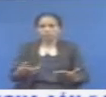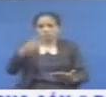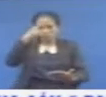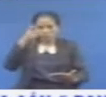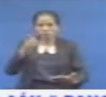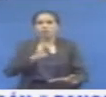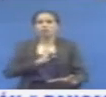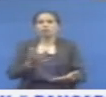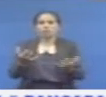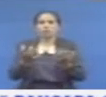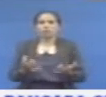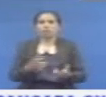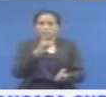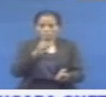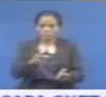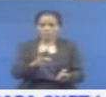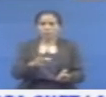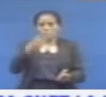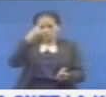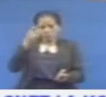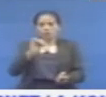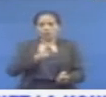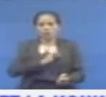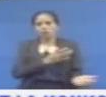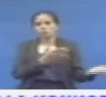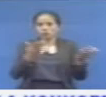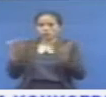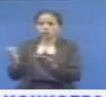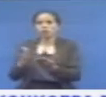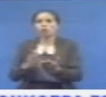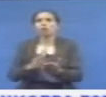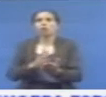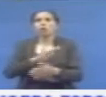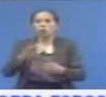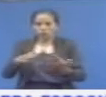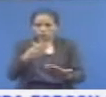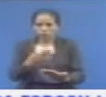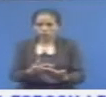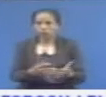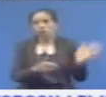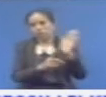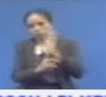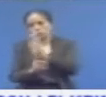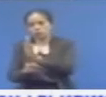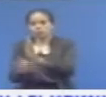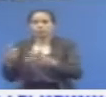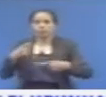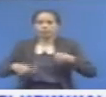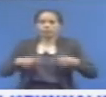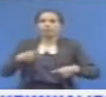proses ba to tribunal para ha luri evidência sira hoti ho le proses legal sirne ba